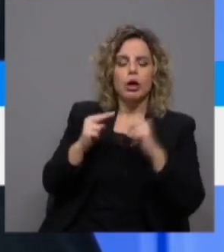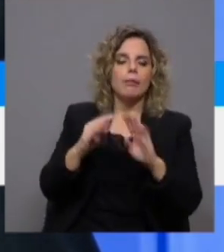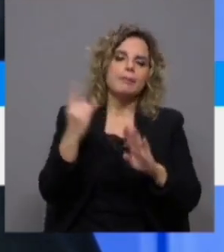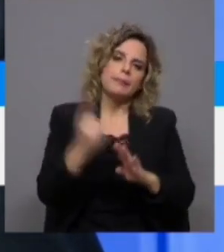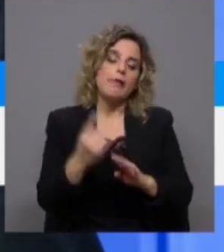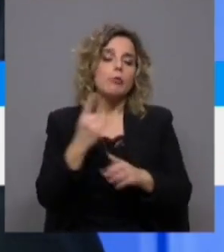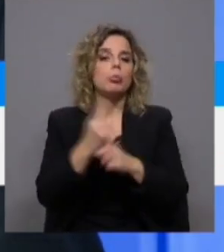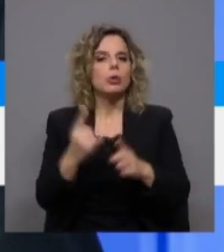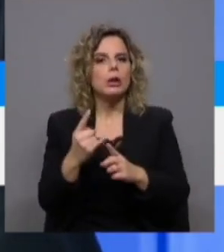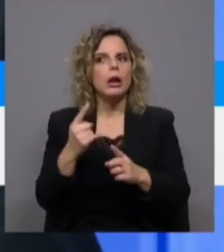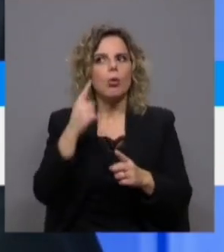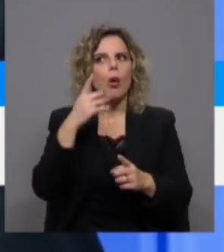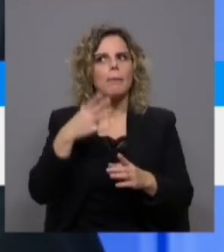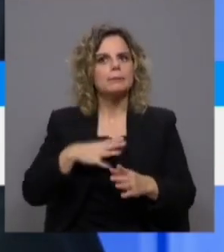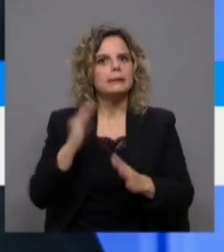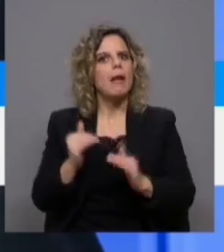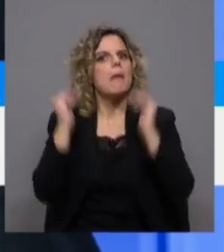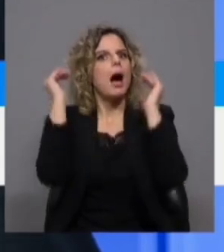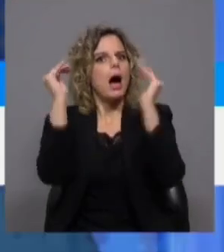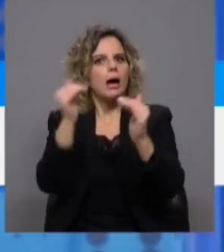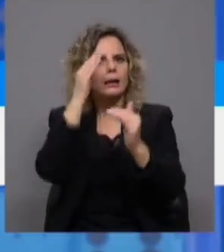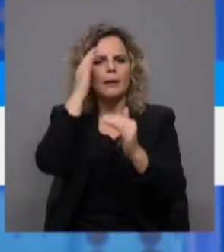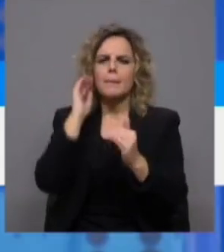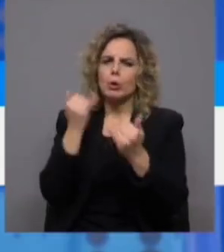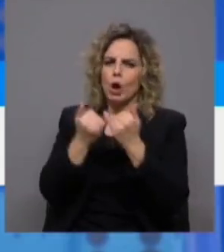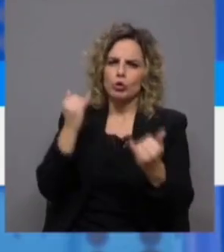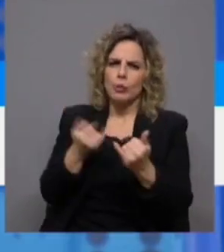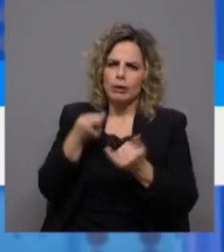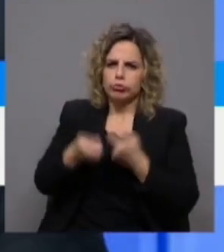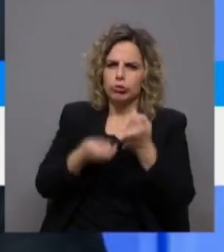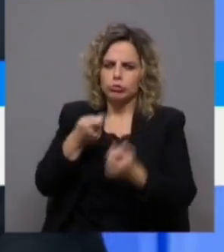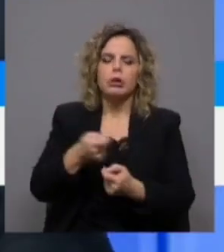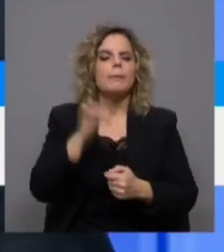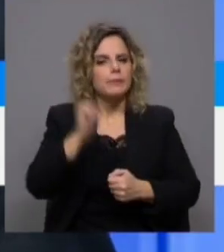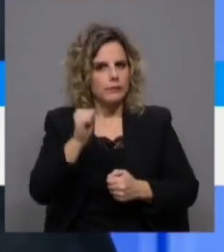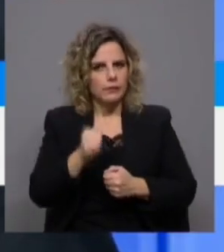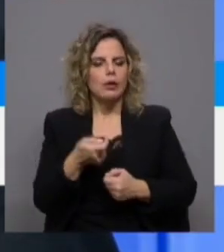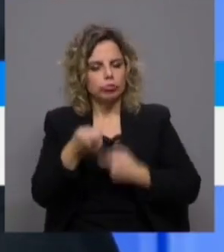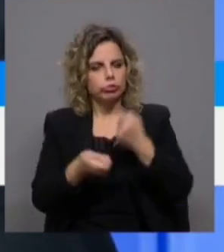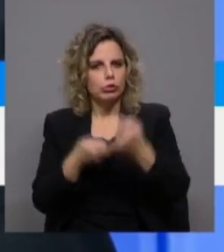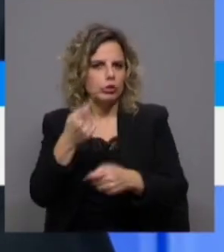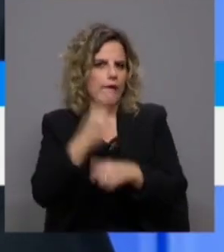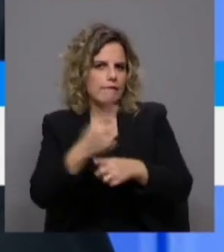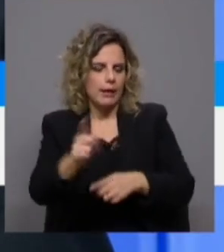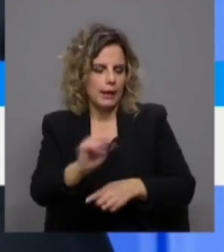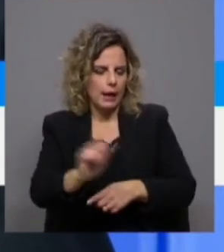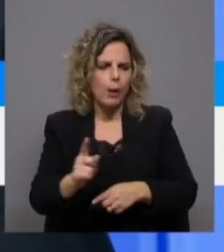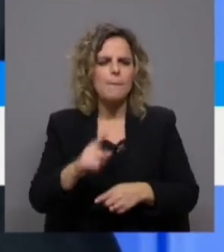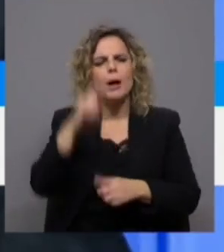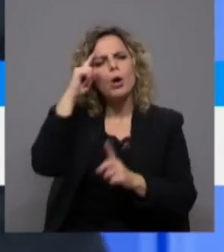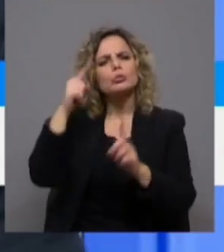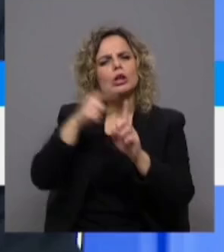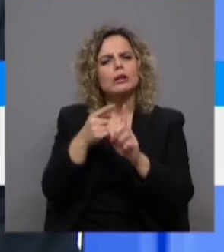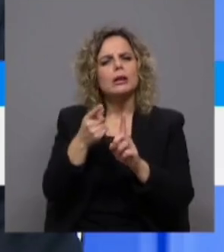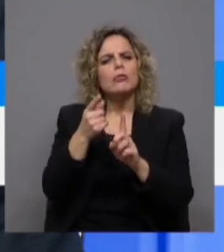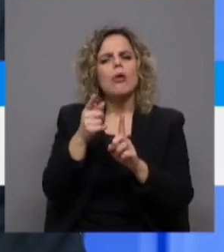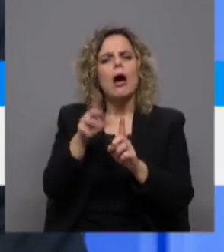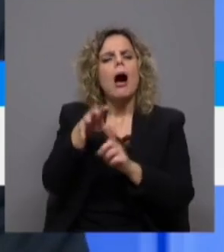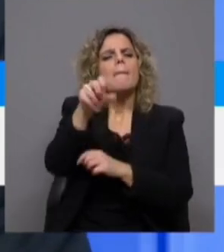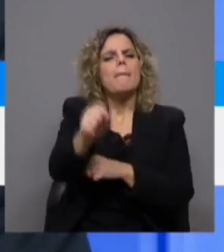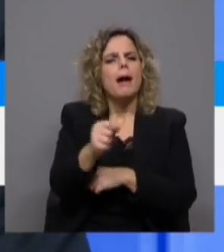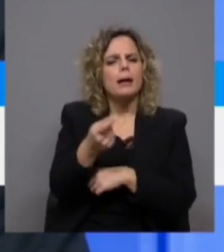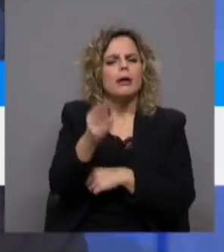sentido aquele deve ser ambicioso mas não é o único num exercício exatamente mas uma só vez que vão chegar é que valor por exemplo